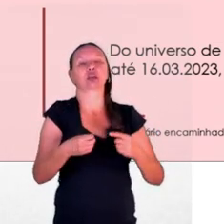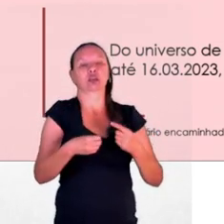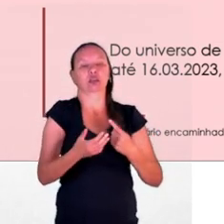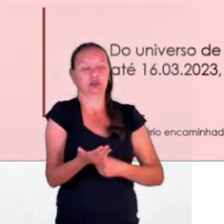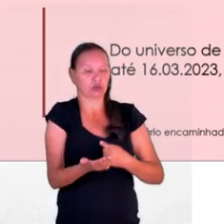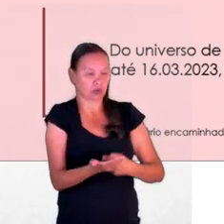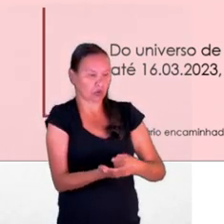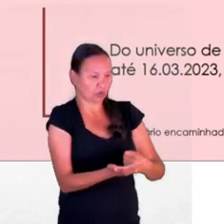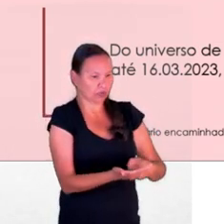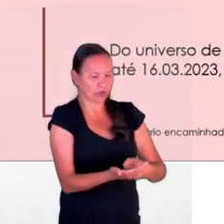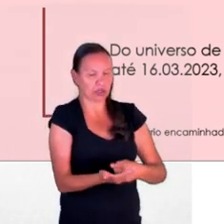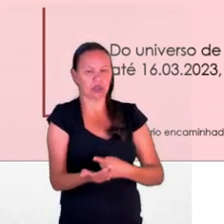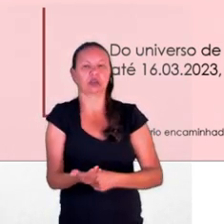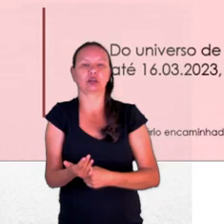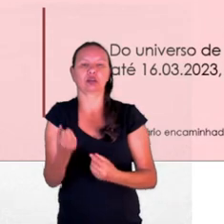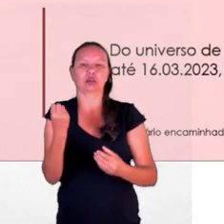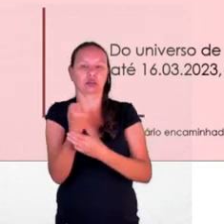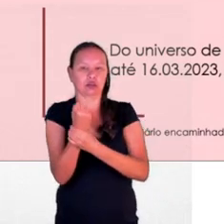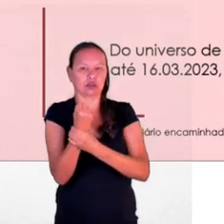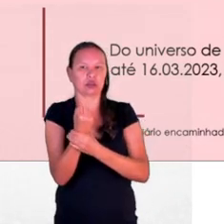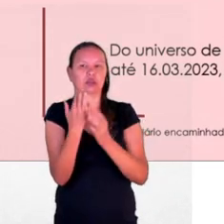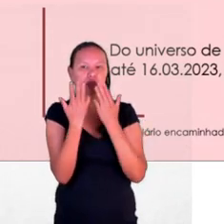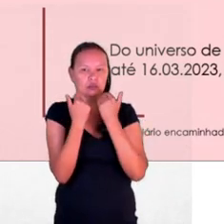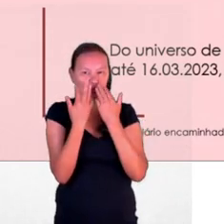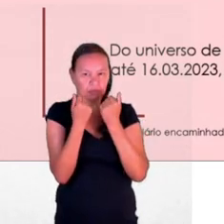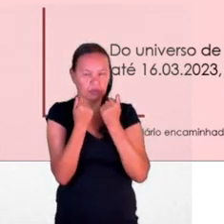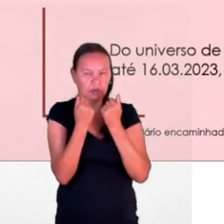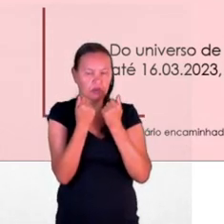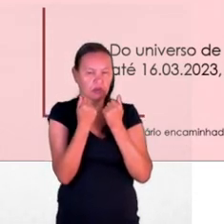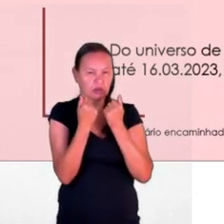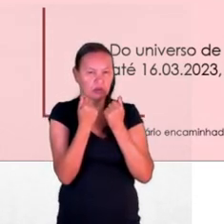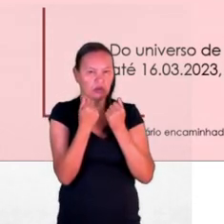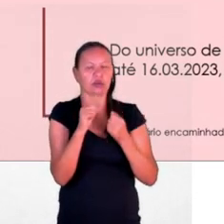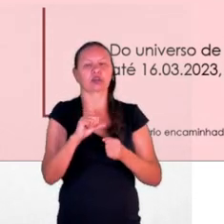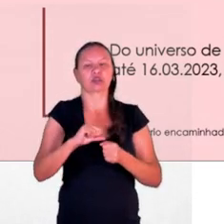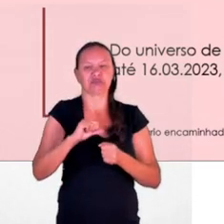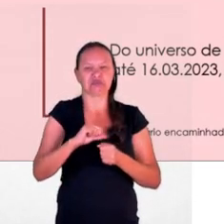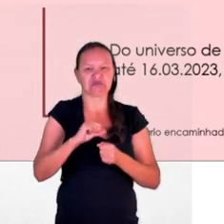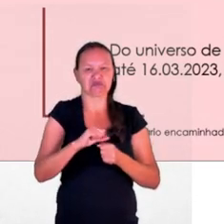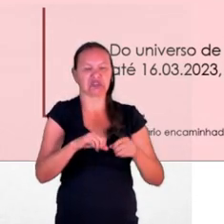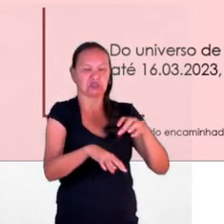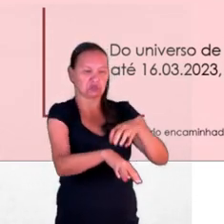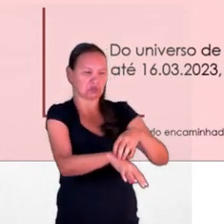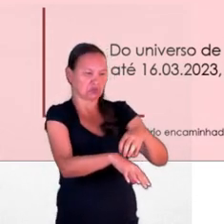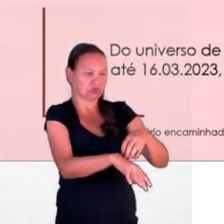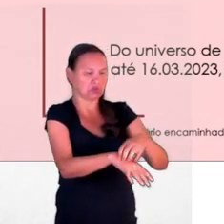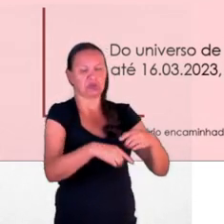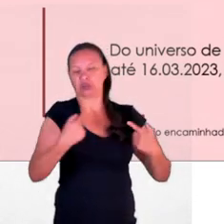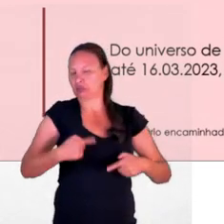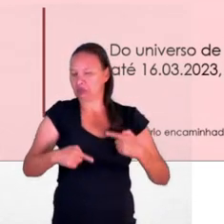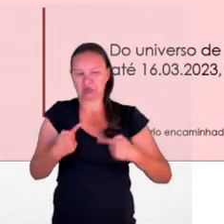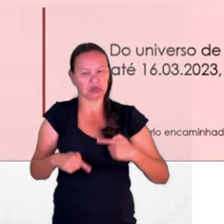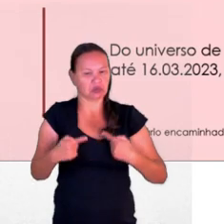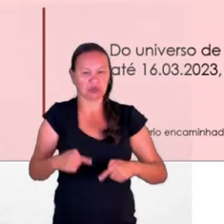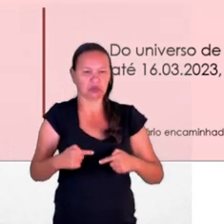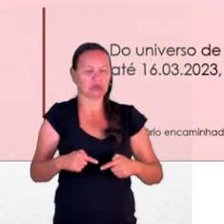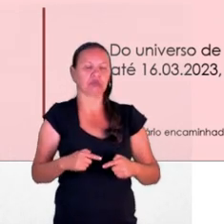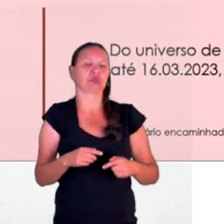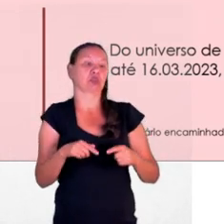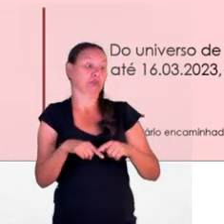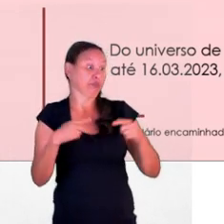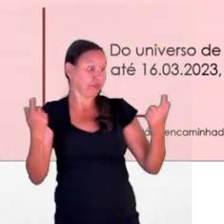leis de segurança alimentar planos municipais se tinha realizado conferência enfim o que tinha de política de sã grande parte